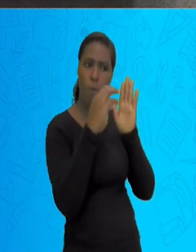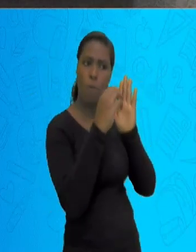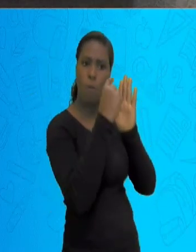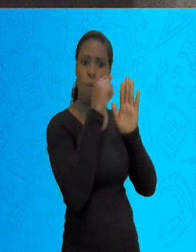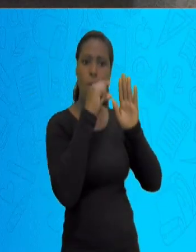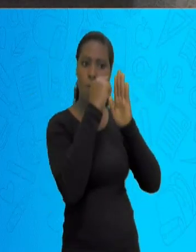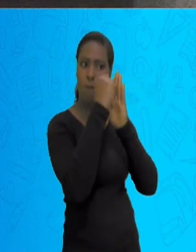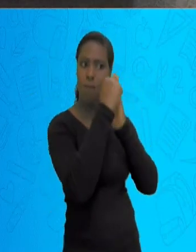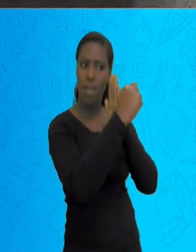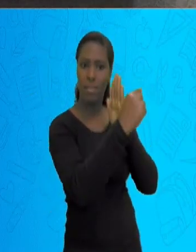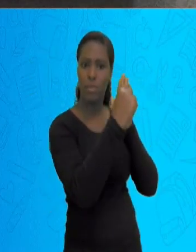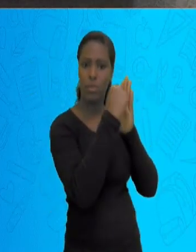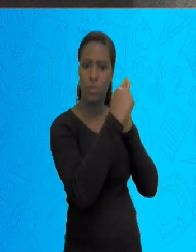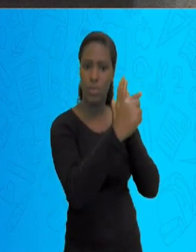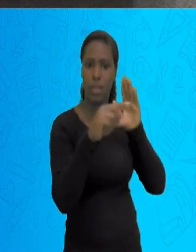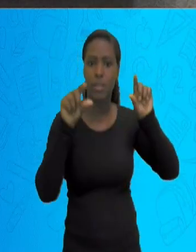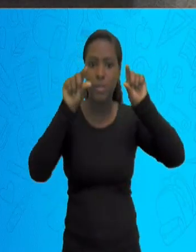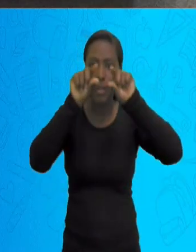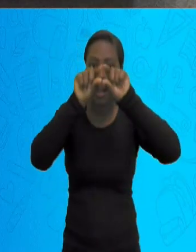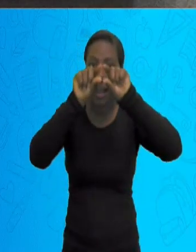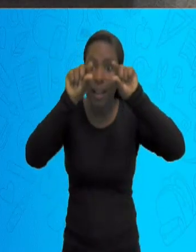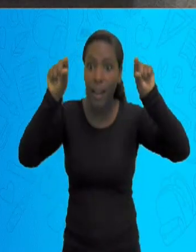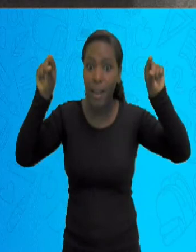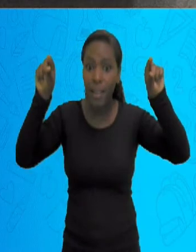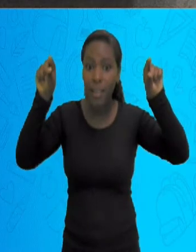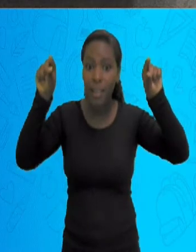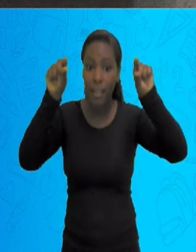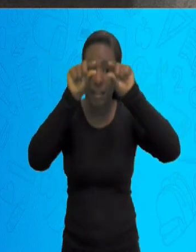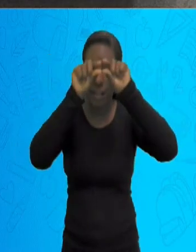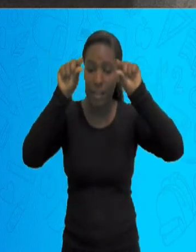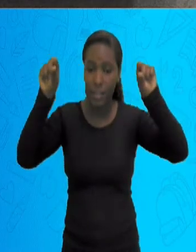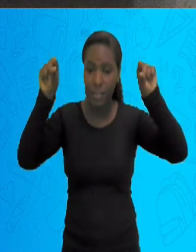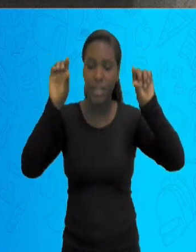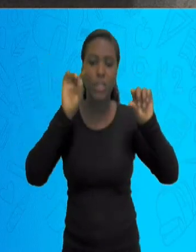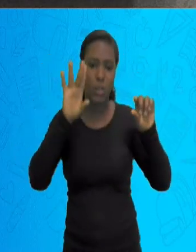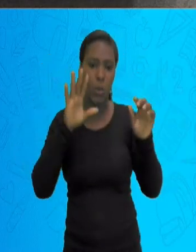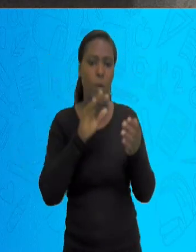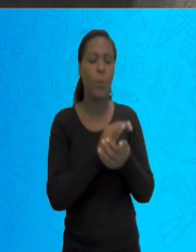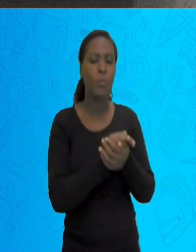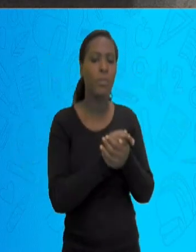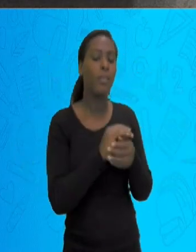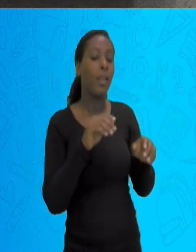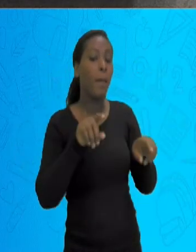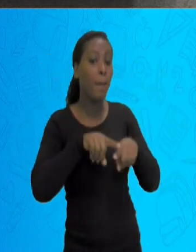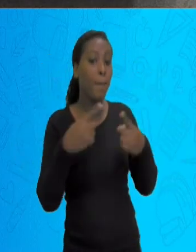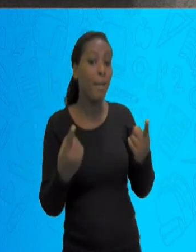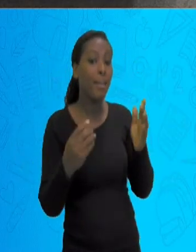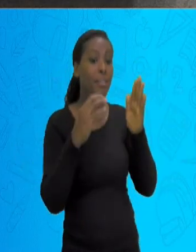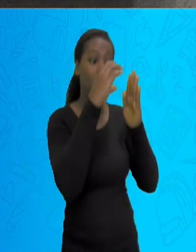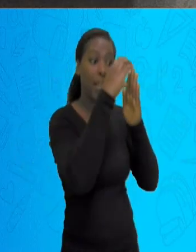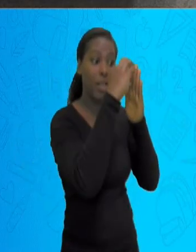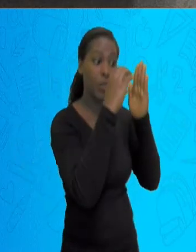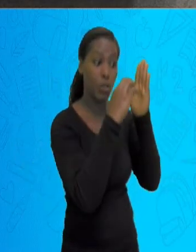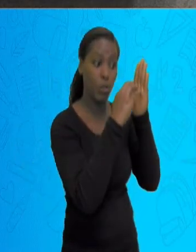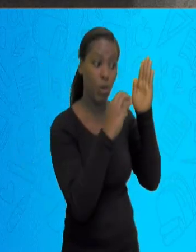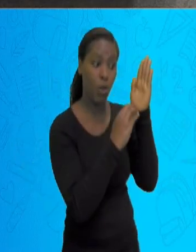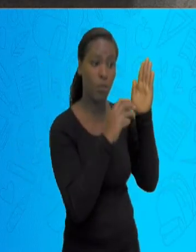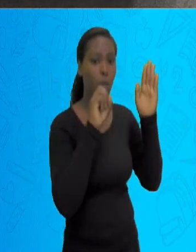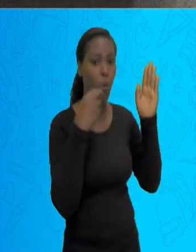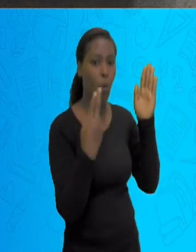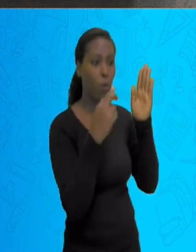o conjunto daquelas linhas. Muito bem, esclarecido, vamos adiante.